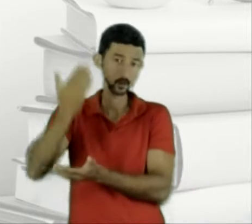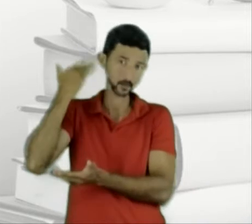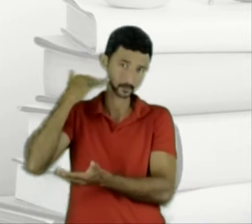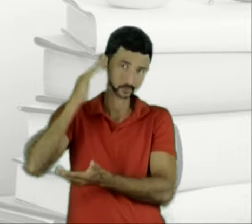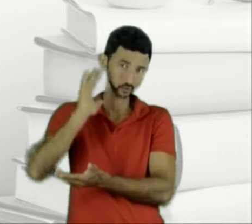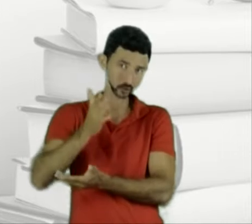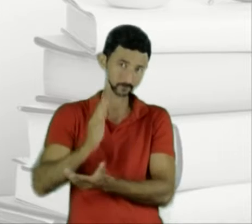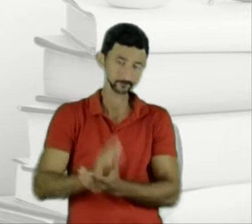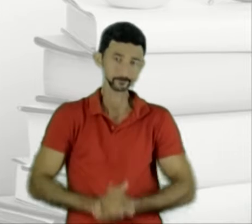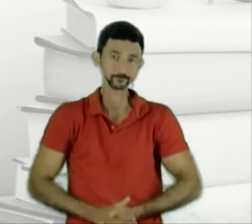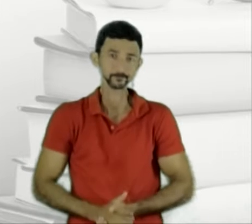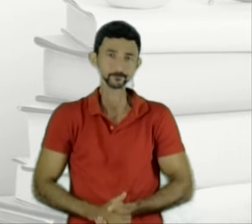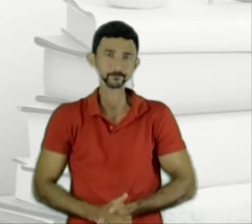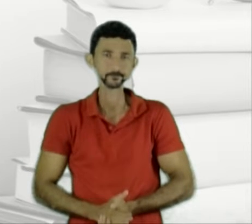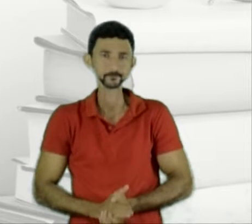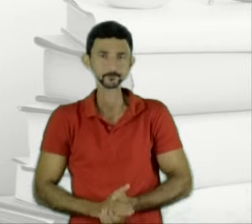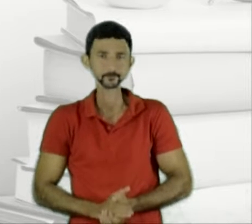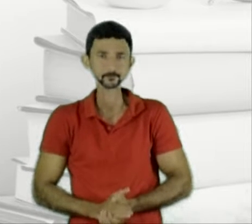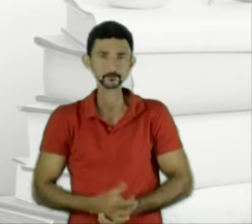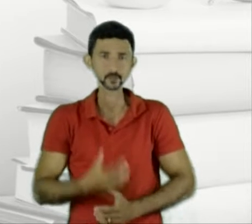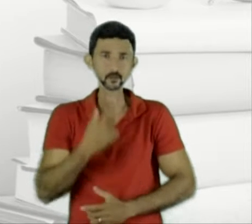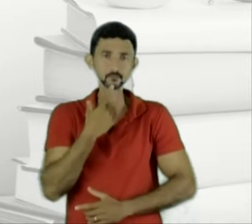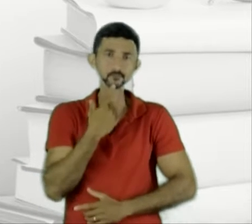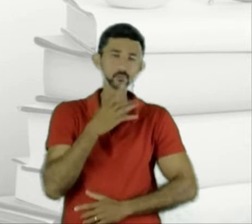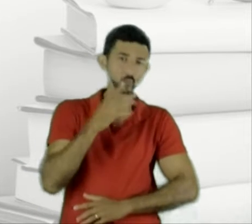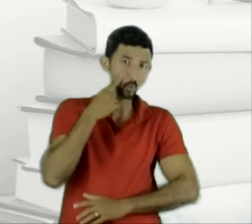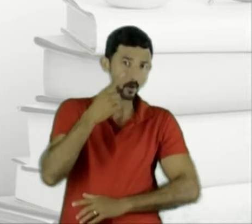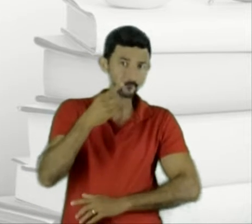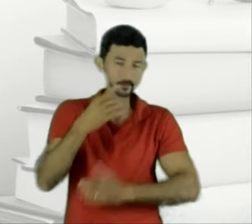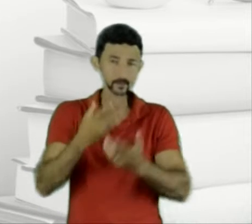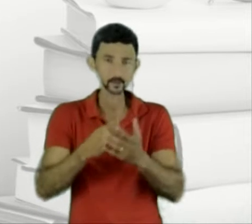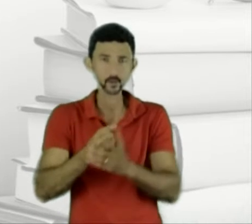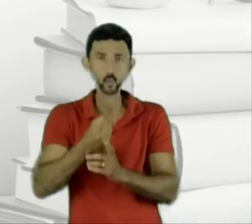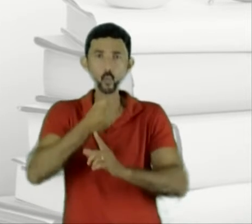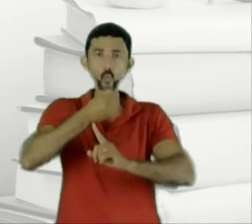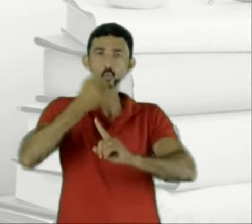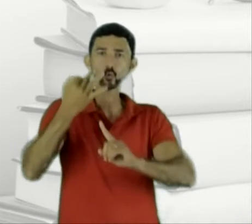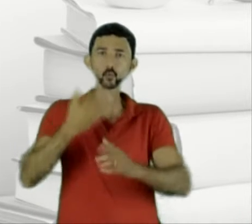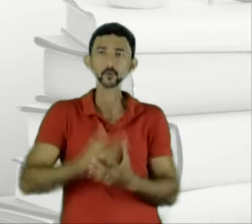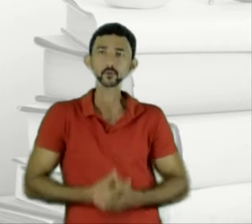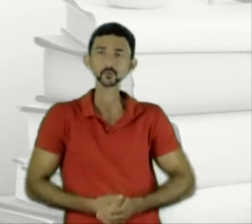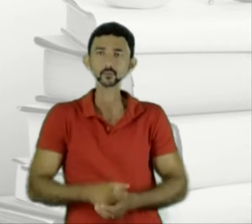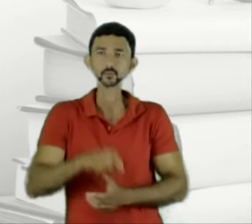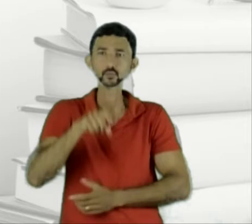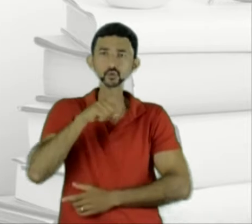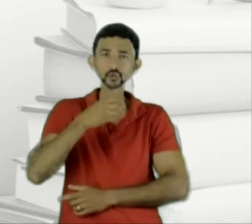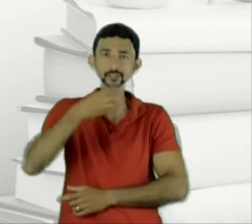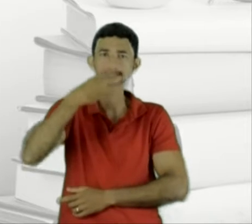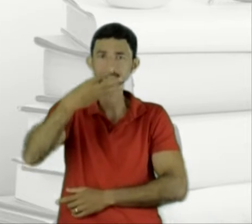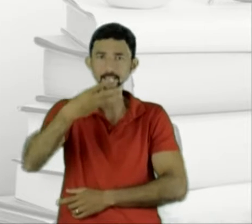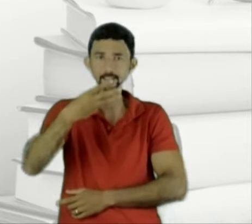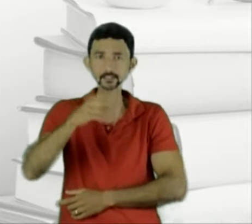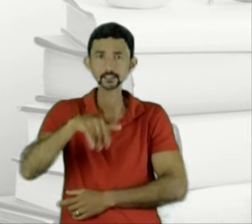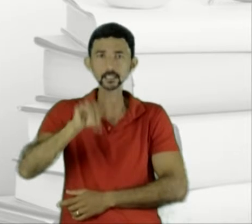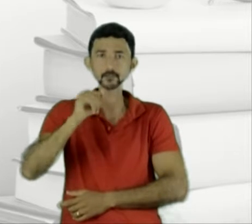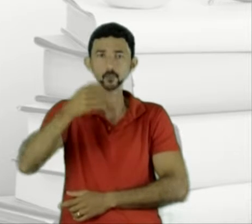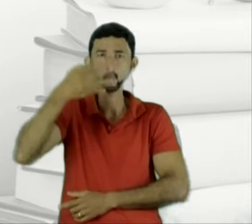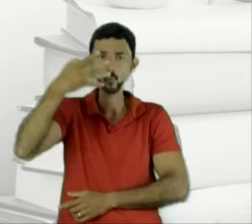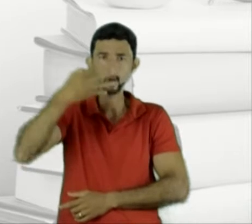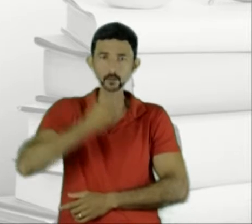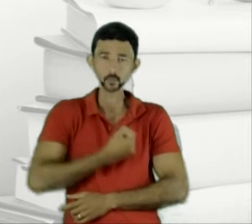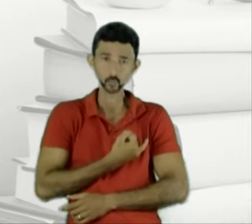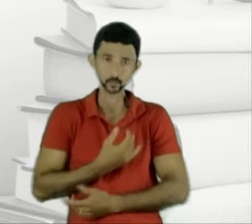anterior. Então, se você verificar, o expoente do x é 3, o expoente do y é